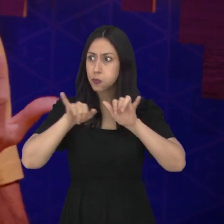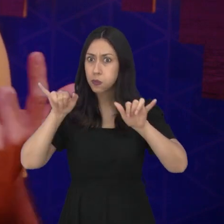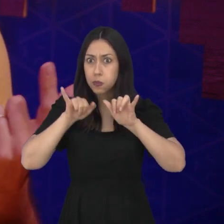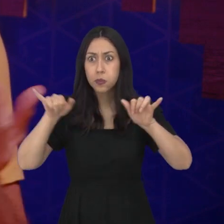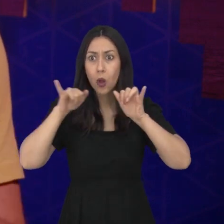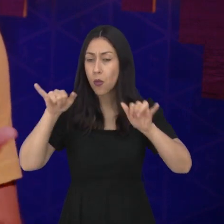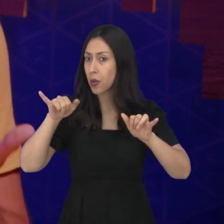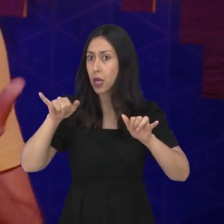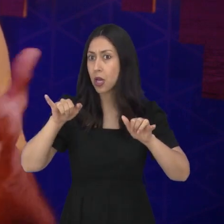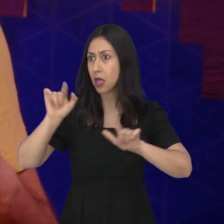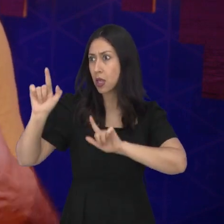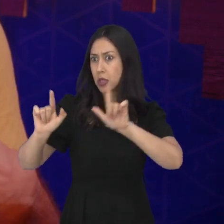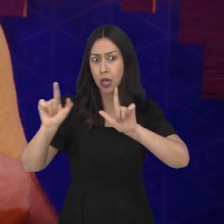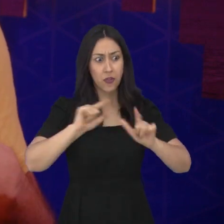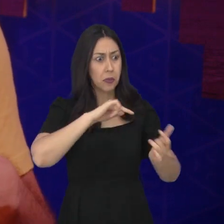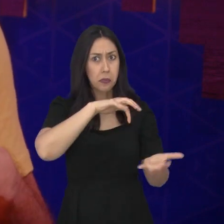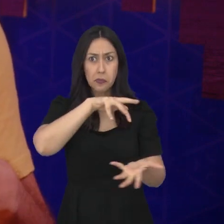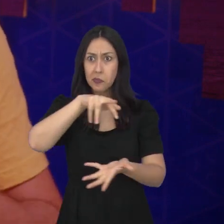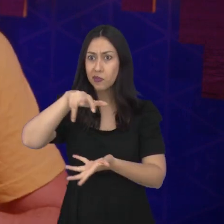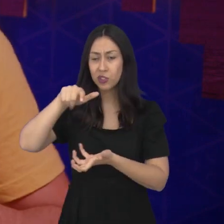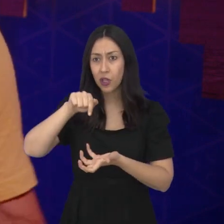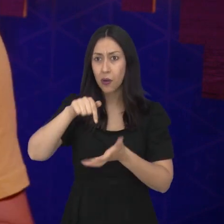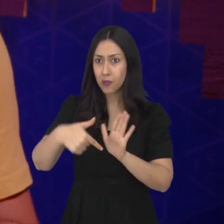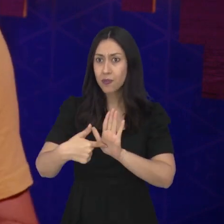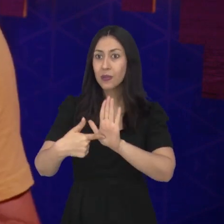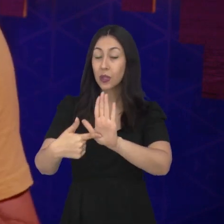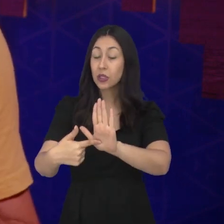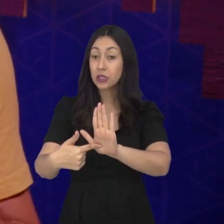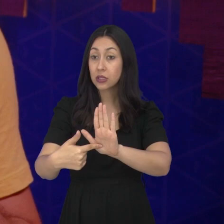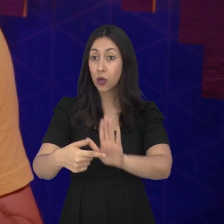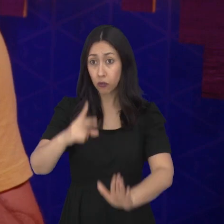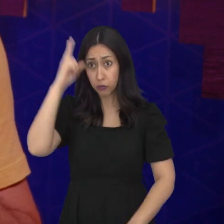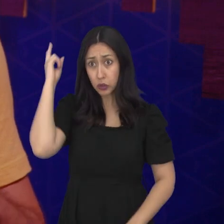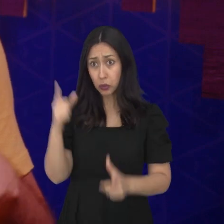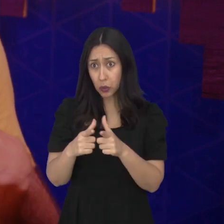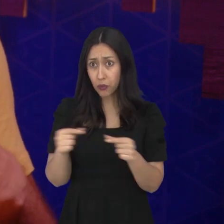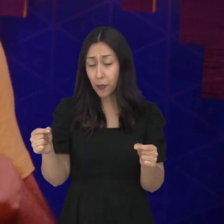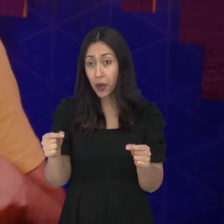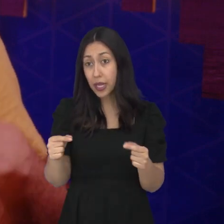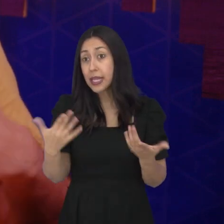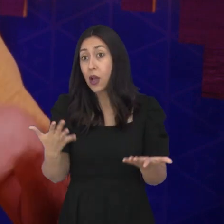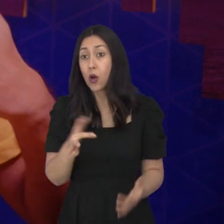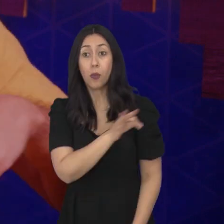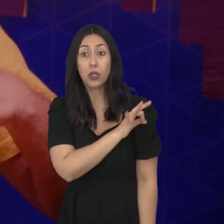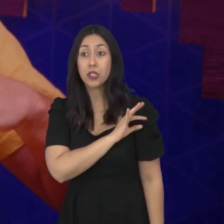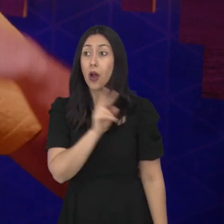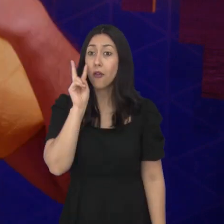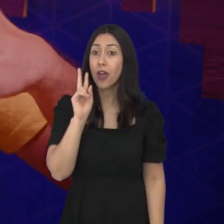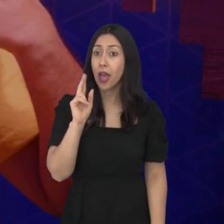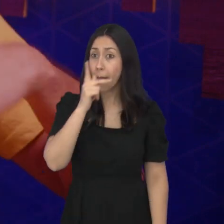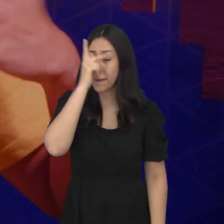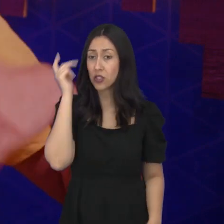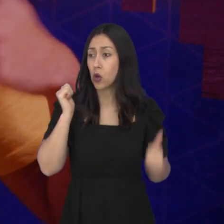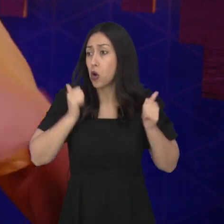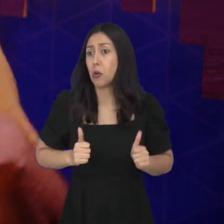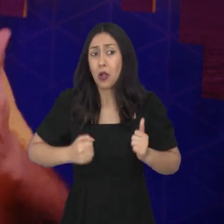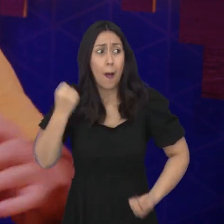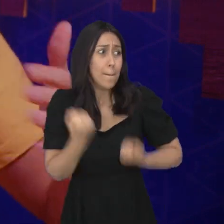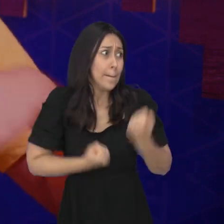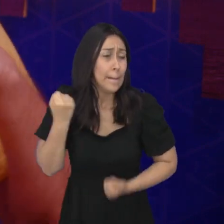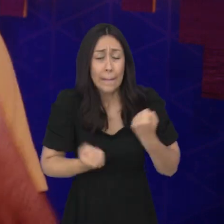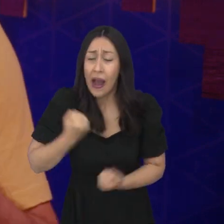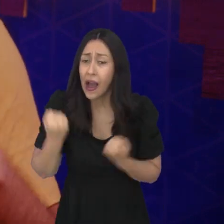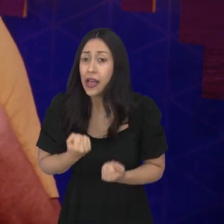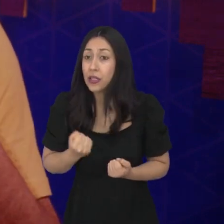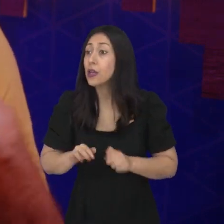na mídia internacional o vestibular do Japão. E aí os policiais vê alguém correndo com a mochila nas costas,